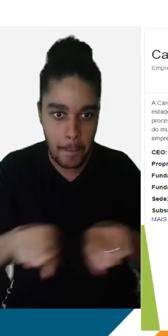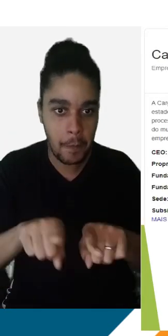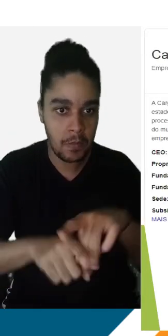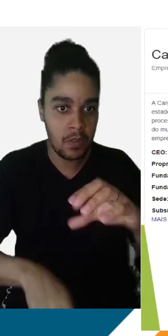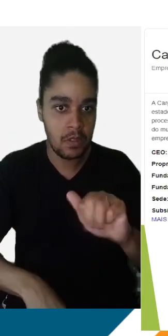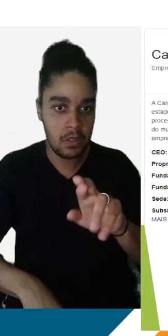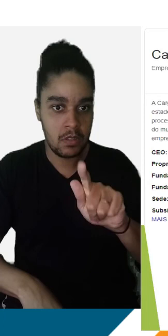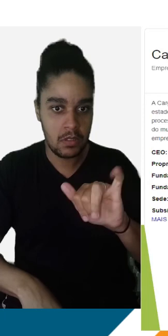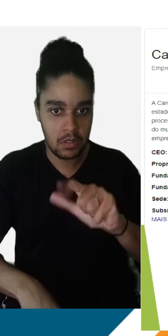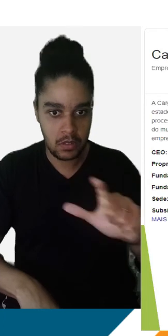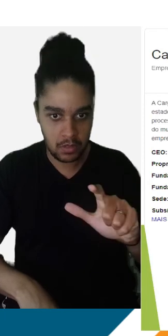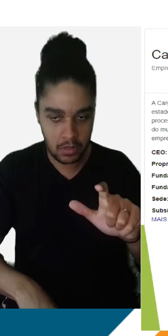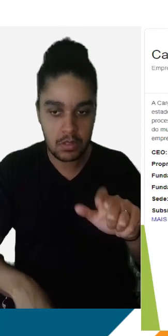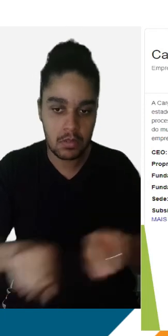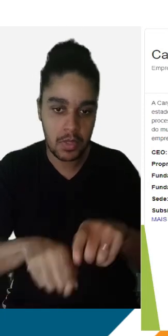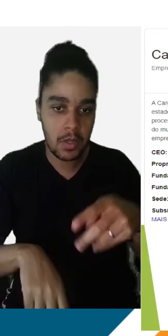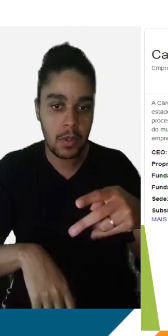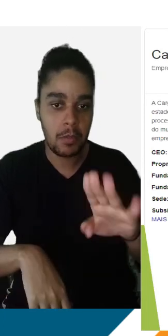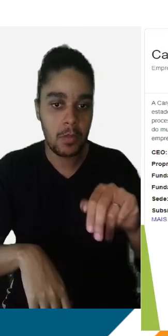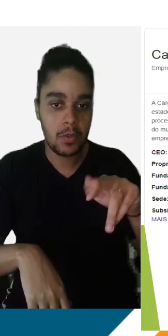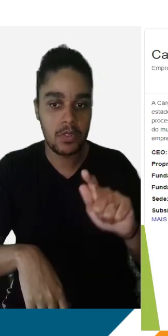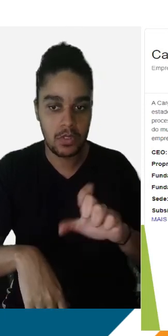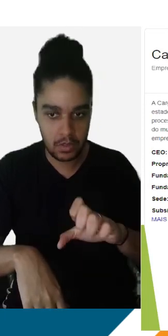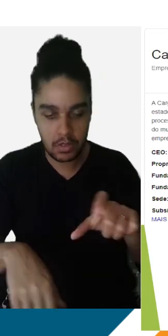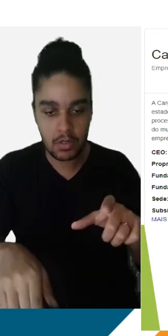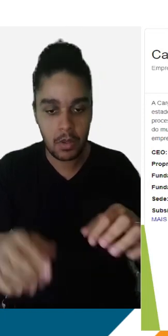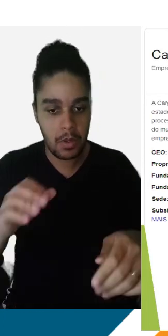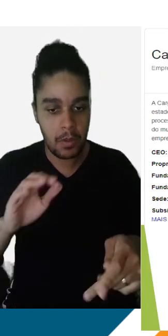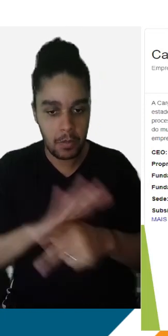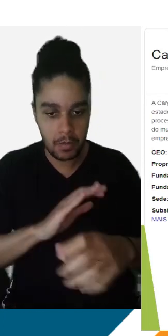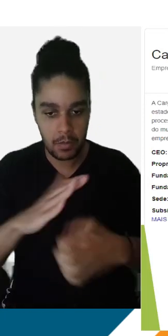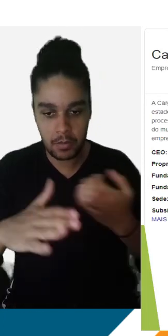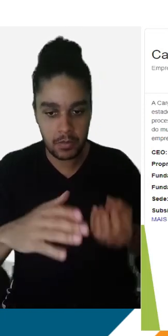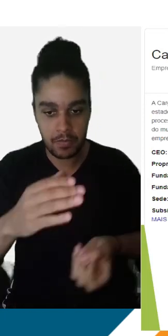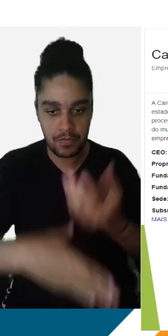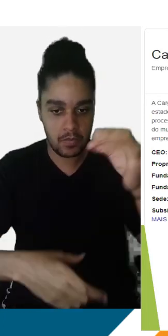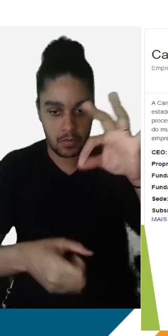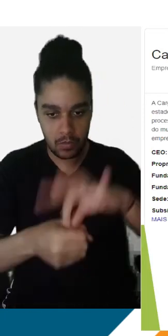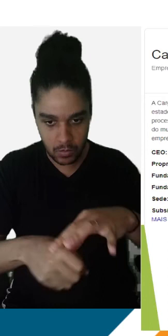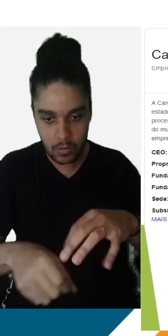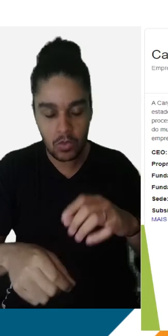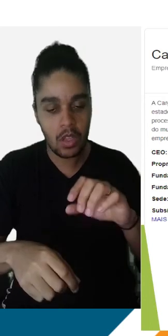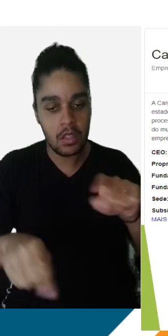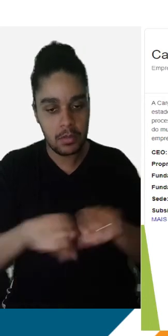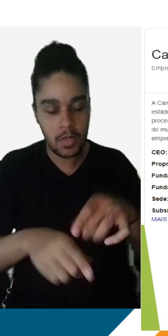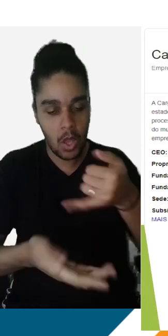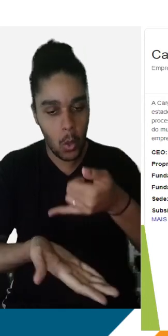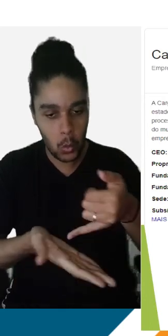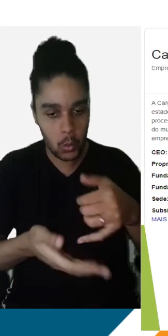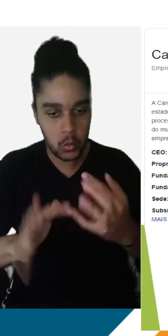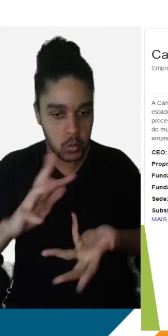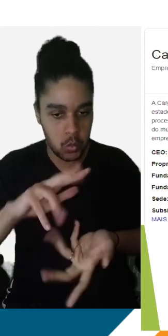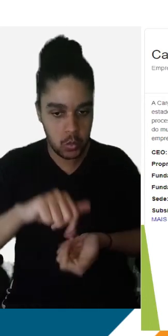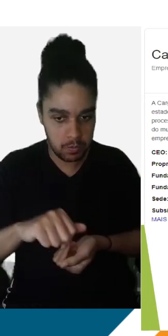da Cargill e da Binge, né? Que seriam aí as maiores empresas de grãos, né, e oleaginosas do mundo, estão atuando no Brasil também,